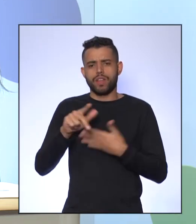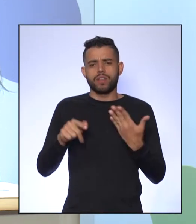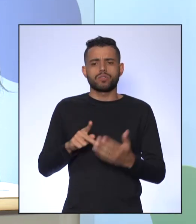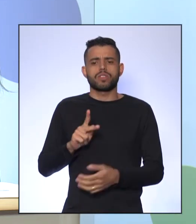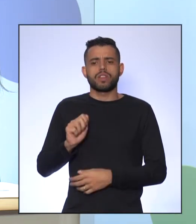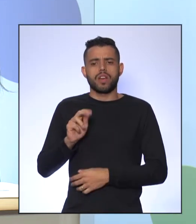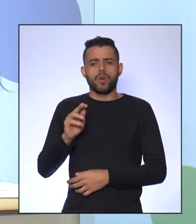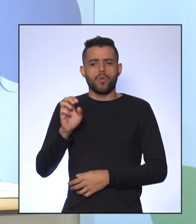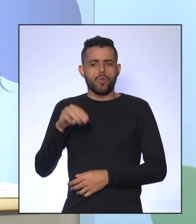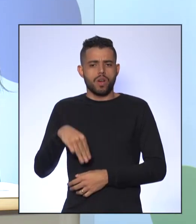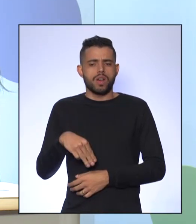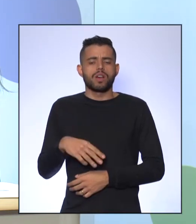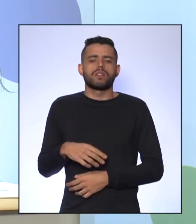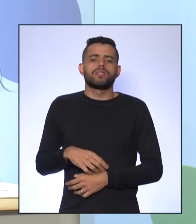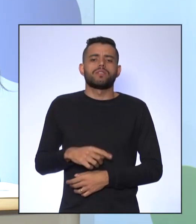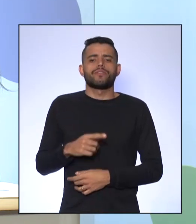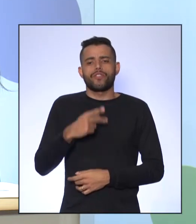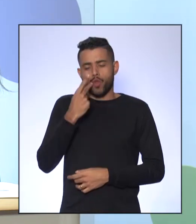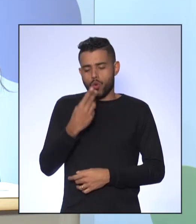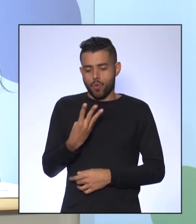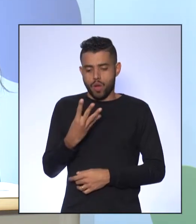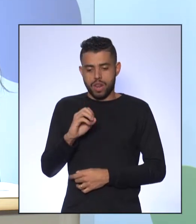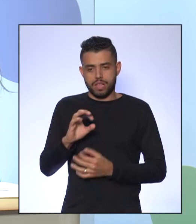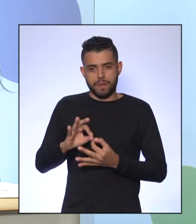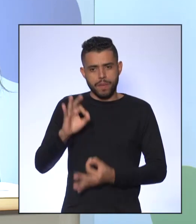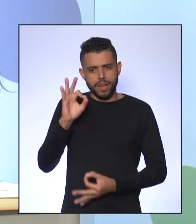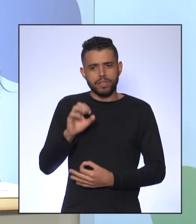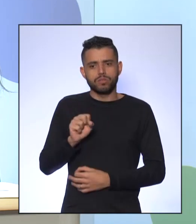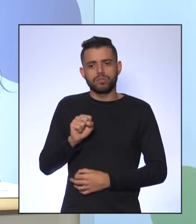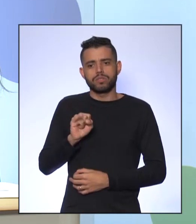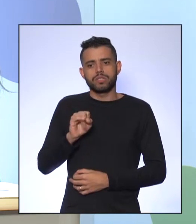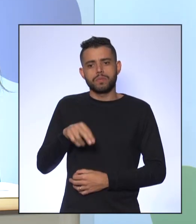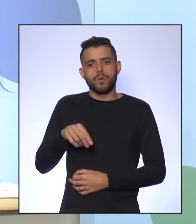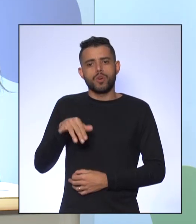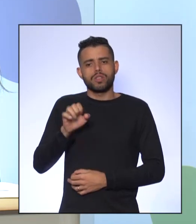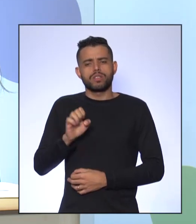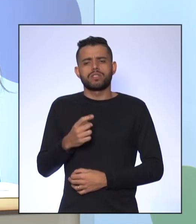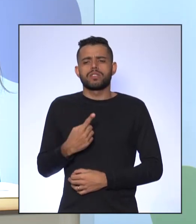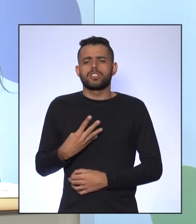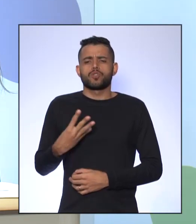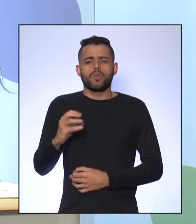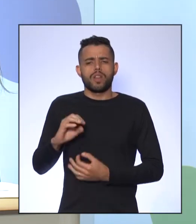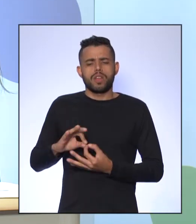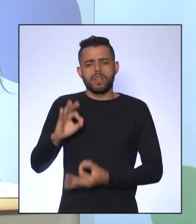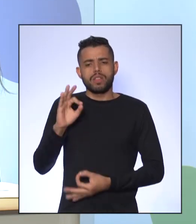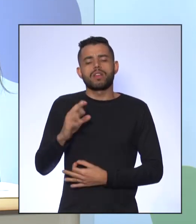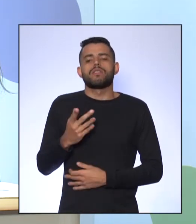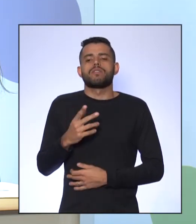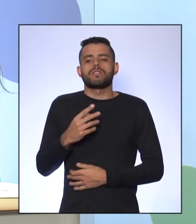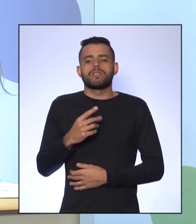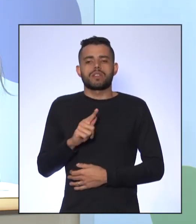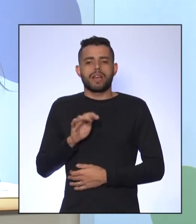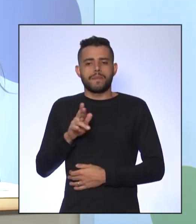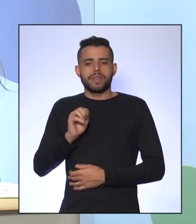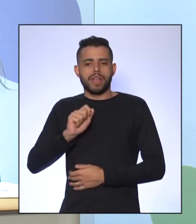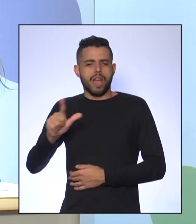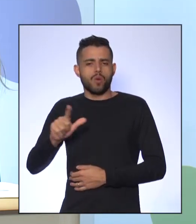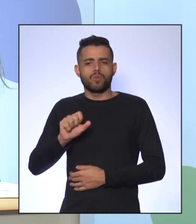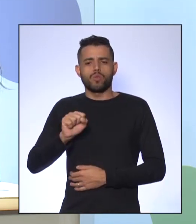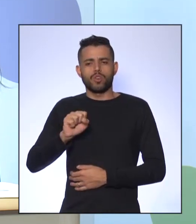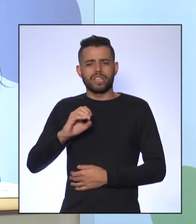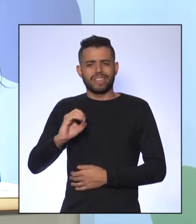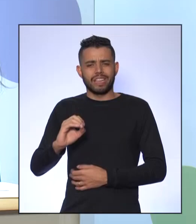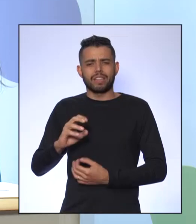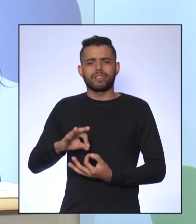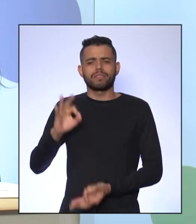Cauã Alexandre, 40 metros, a Simone, 140 metros, o Gabriel, 80 metros. E aí, professor, qual